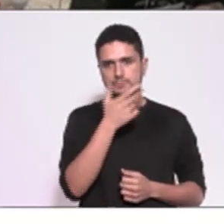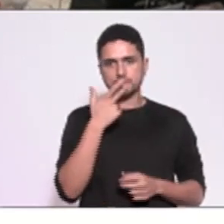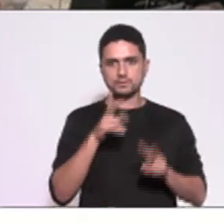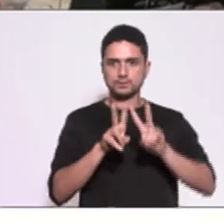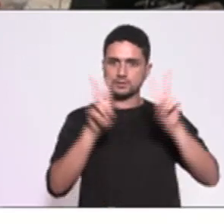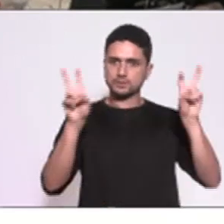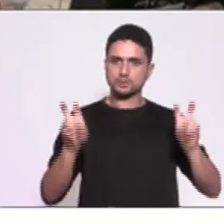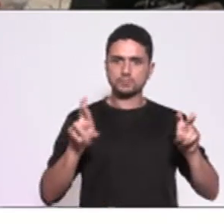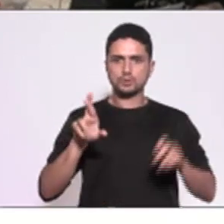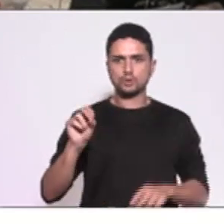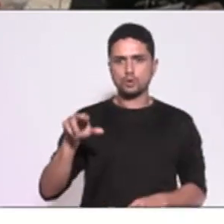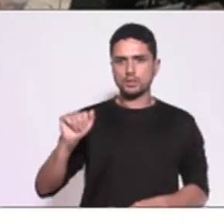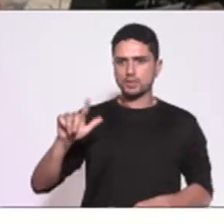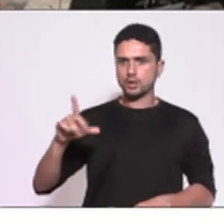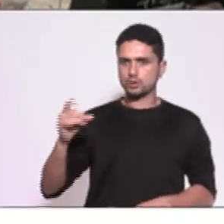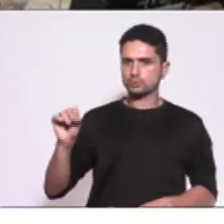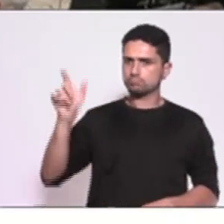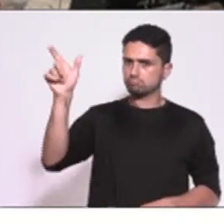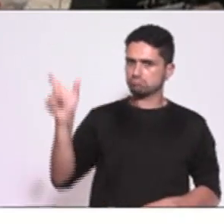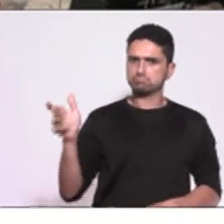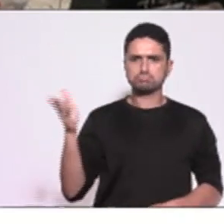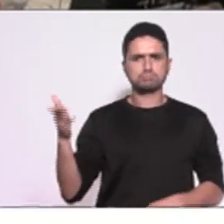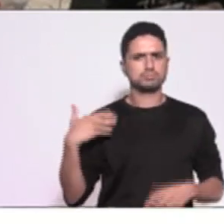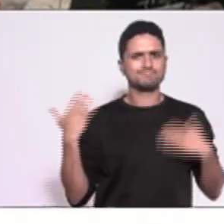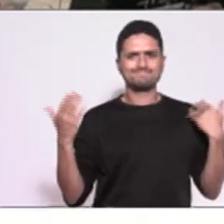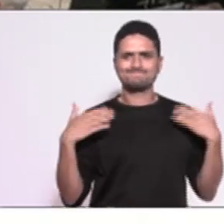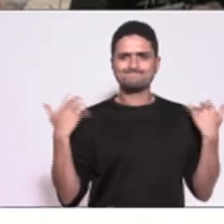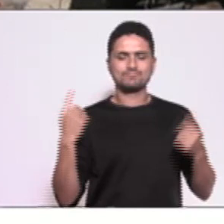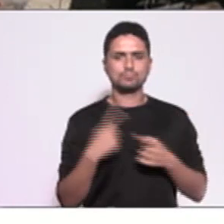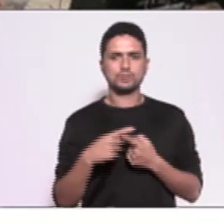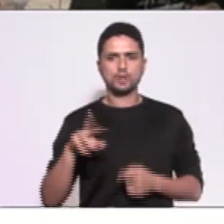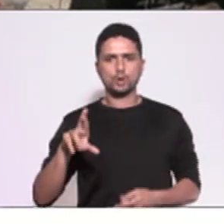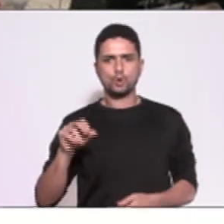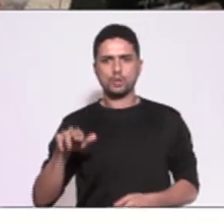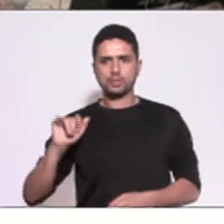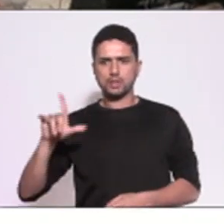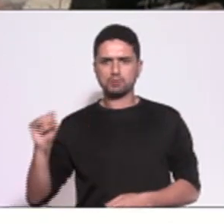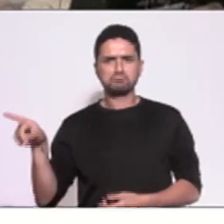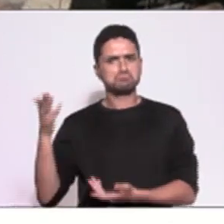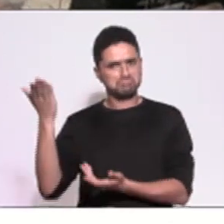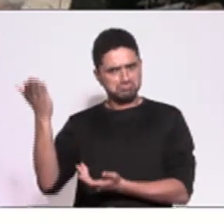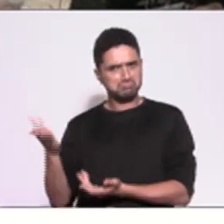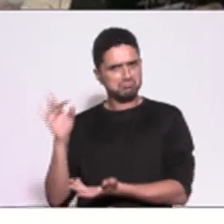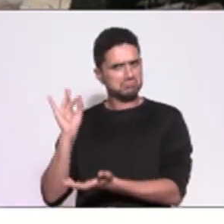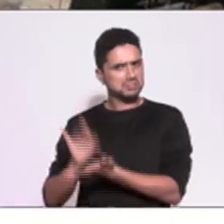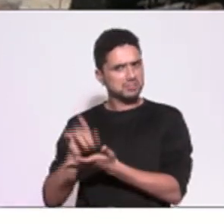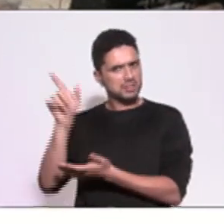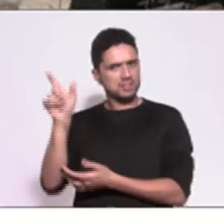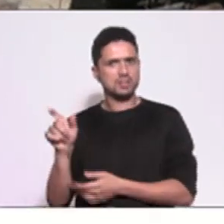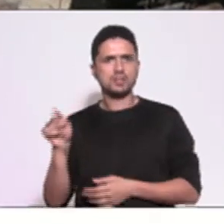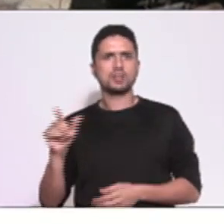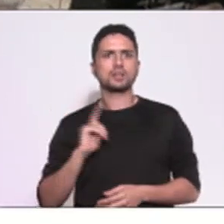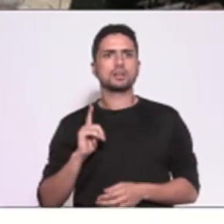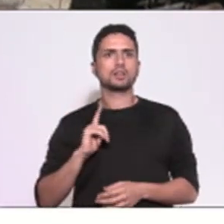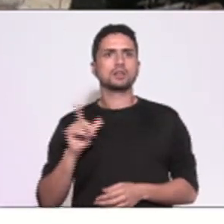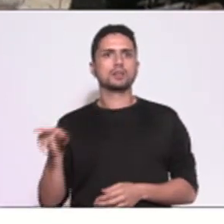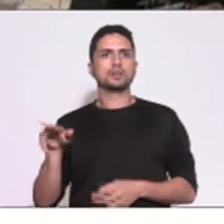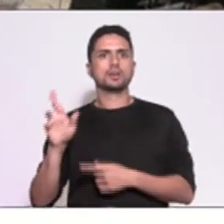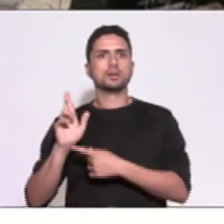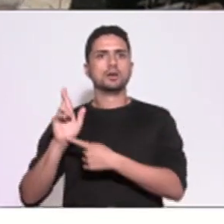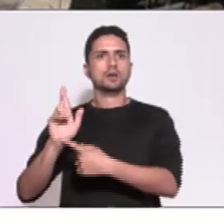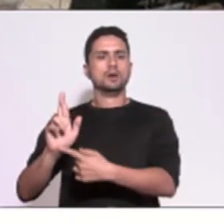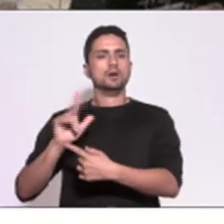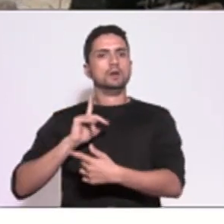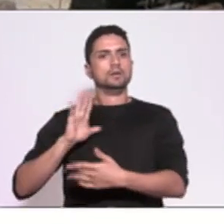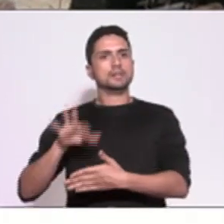é uma coisa que me enche de alegria, porque o Ronaldo realmente ele representa uma liderança judia